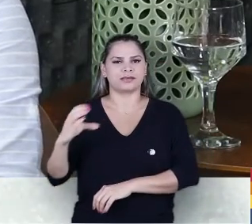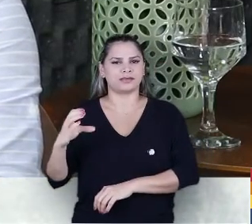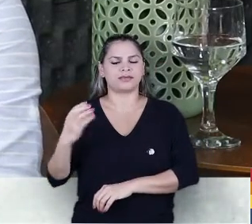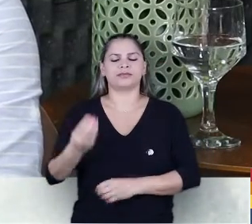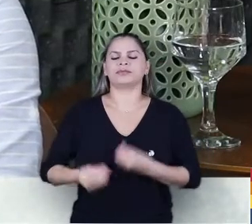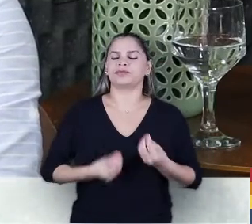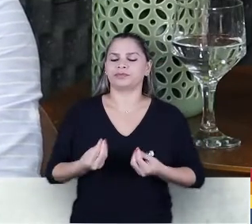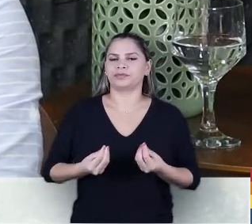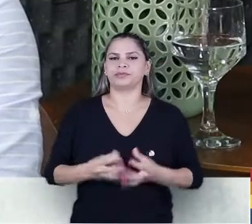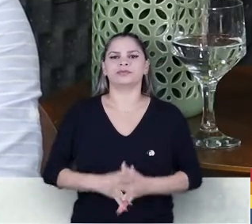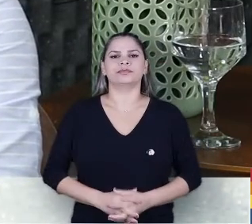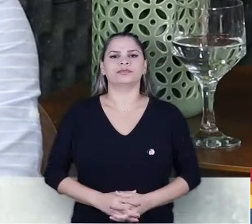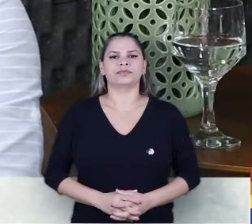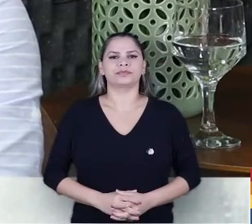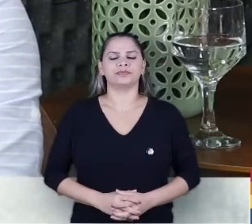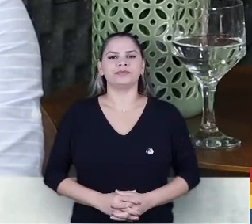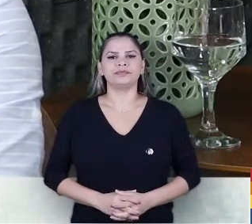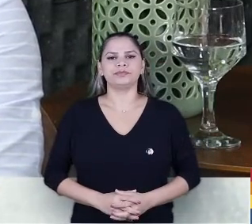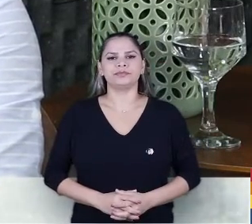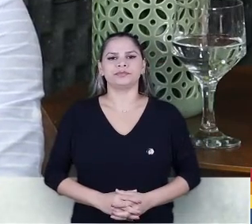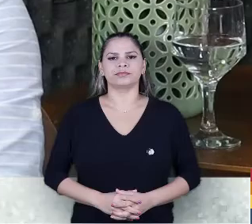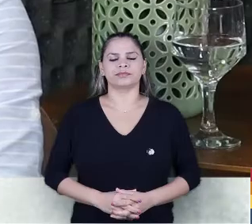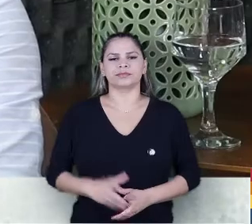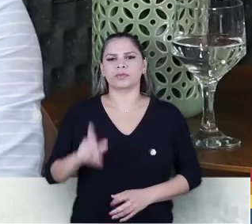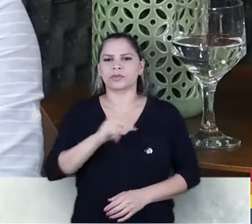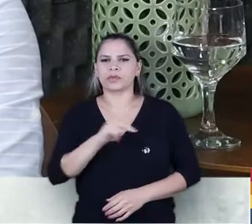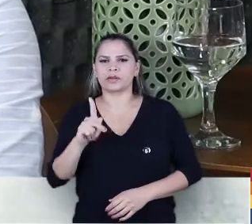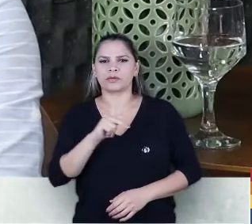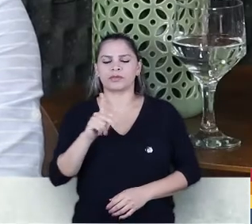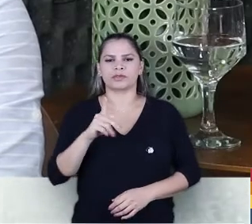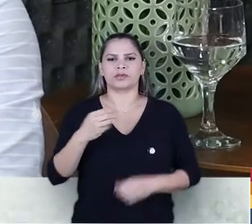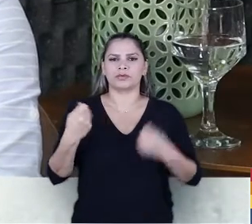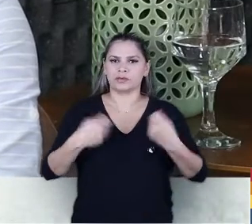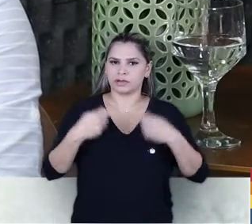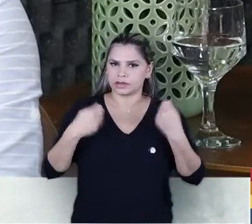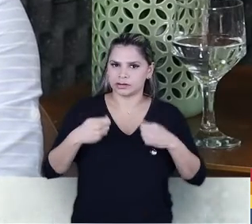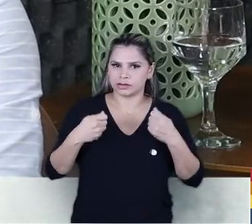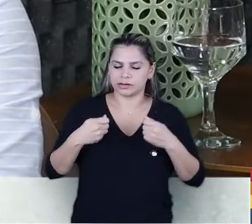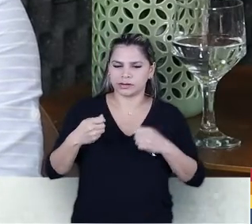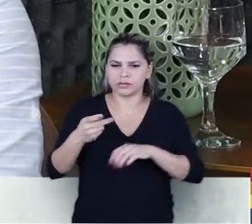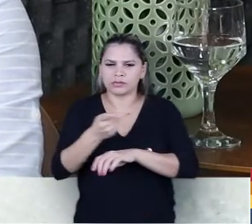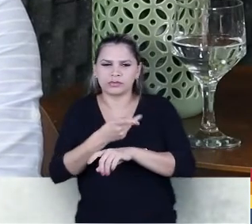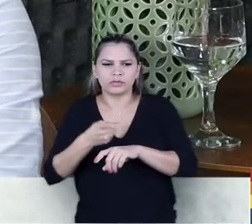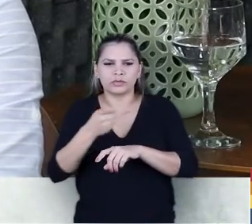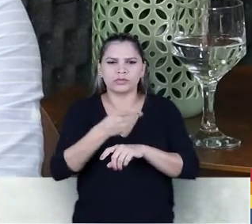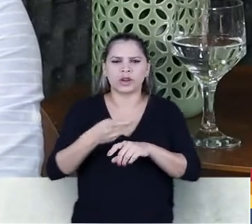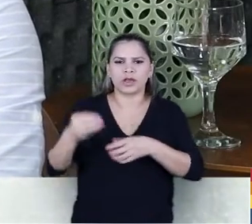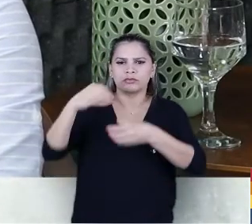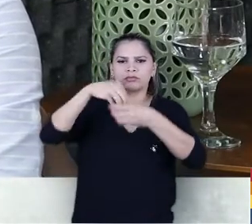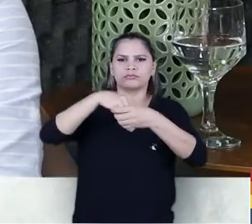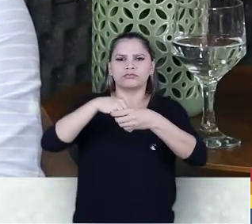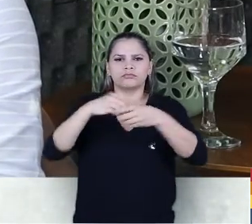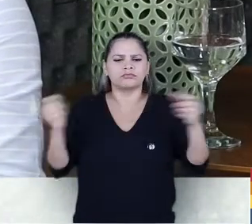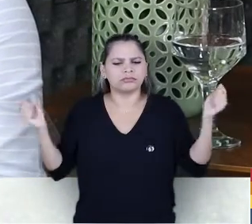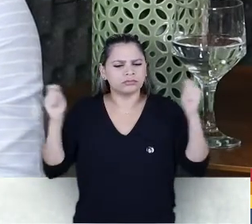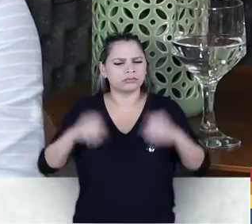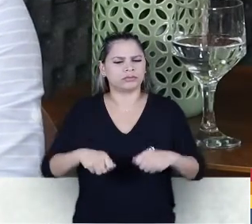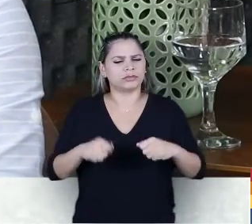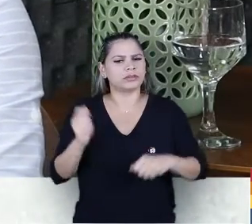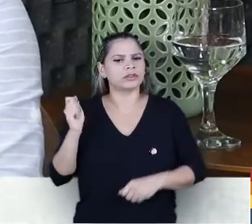são passíveis a desenvolver as habilidades que ele está planejando em sala de aula, que os alunos têm